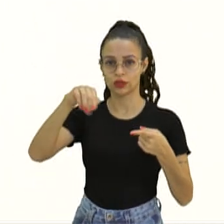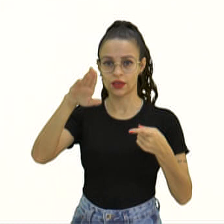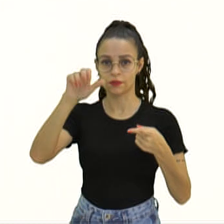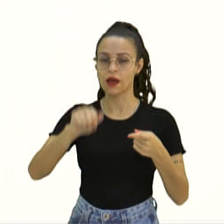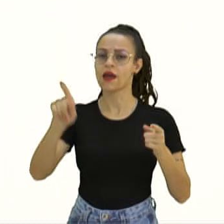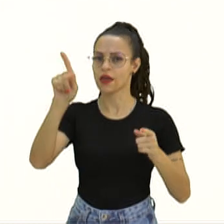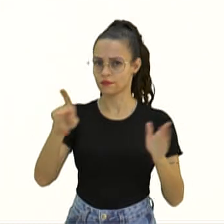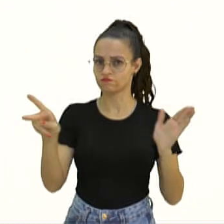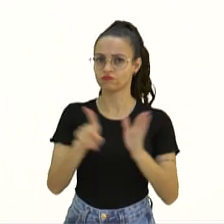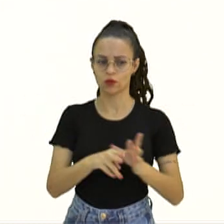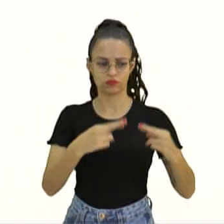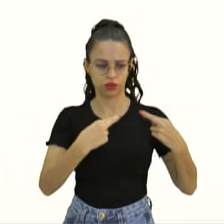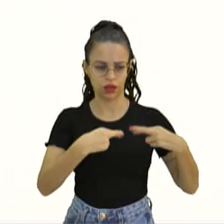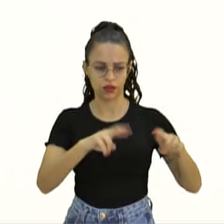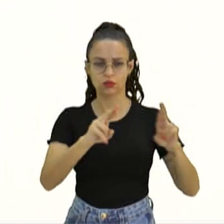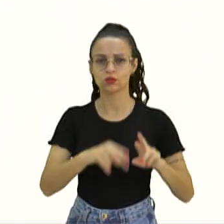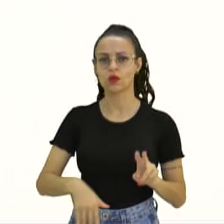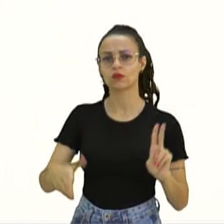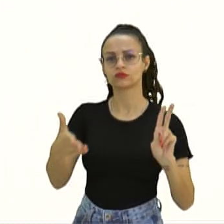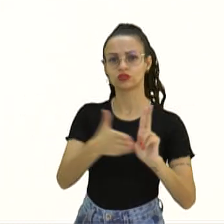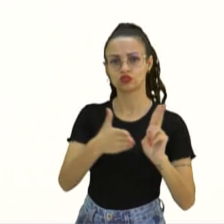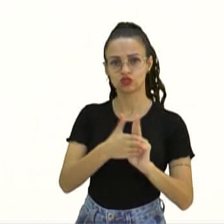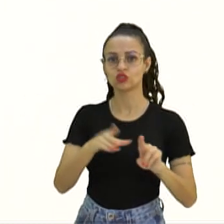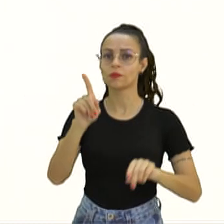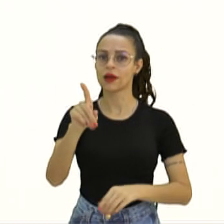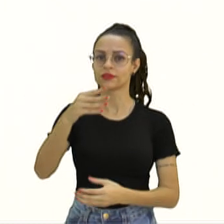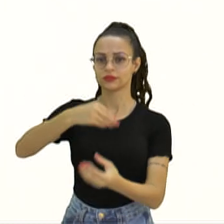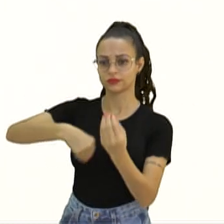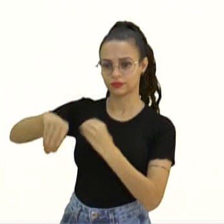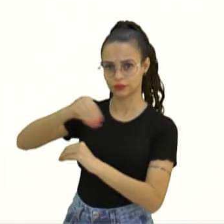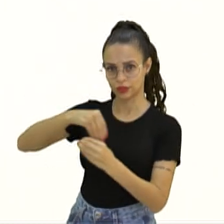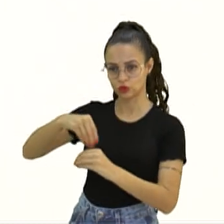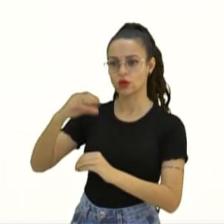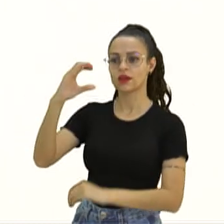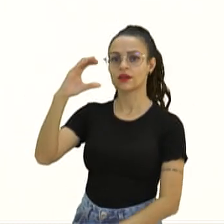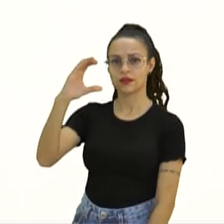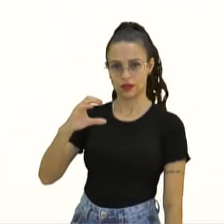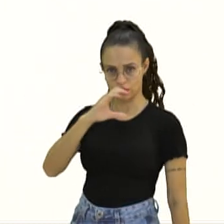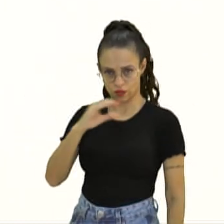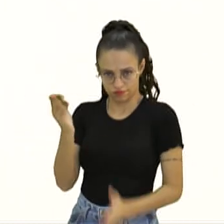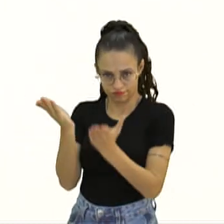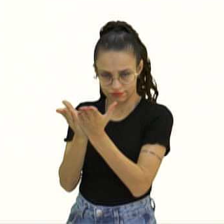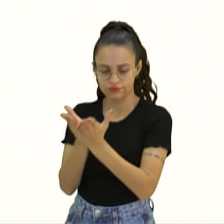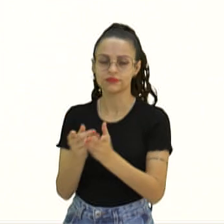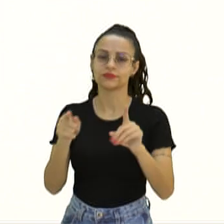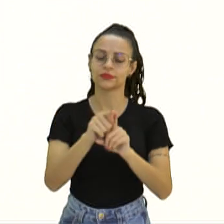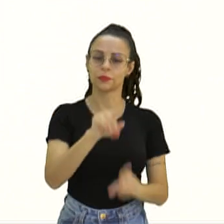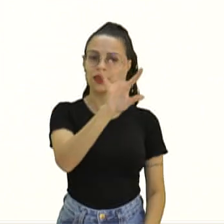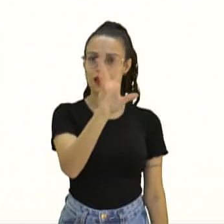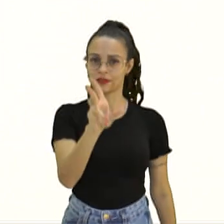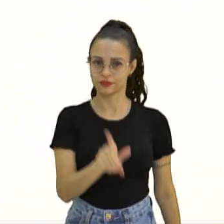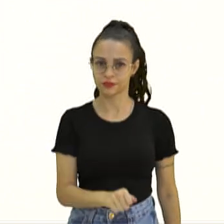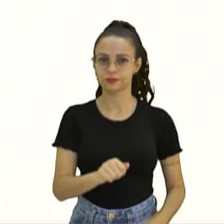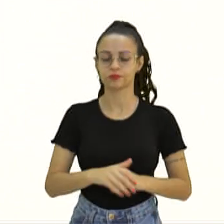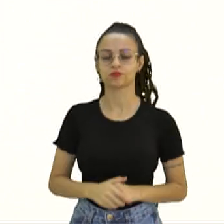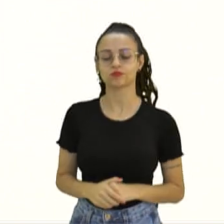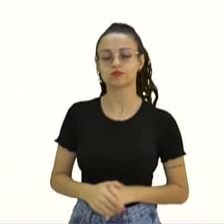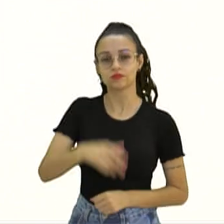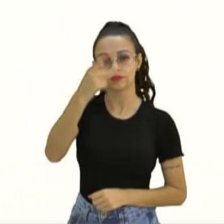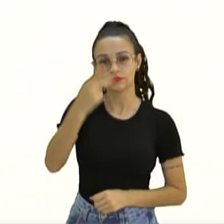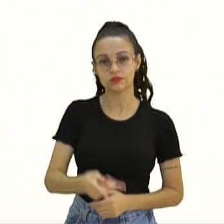ritual indígena com elementos cristãos e africanos muito bem o objetivo da nossa